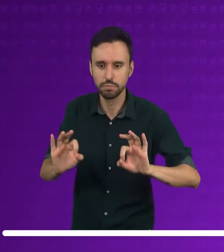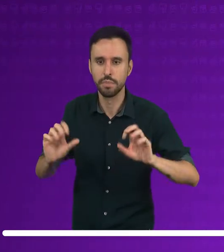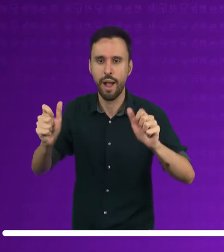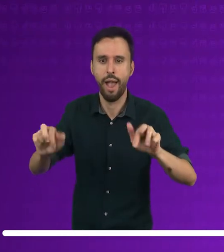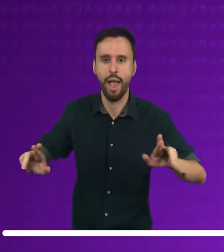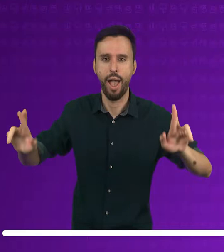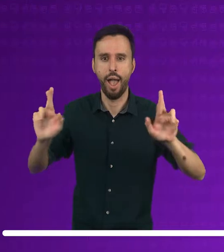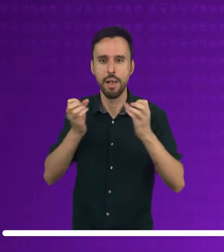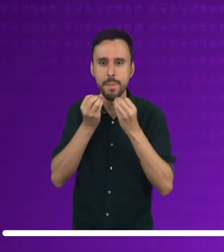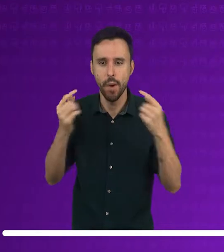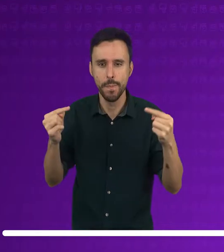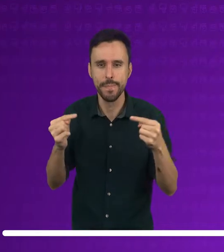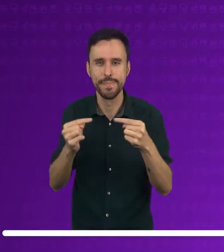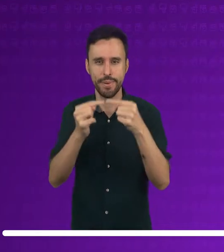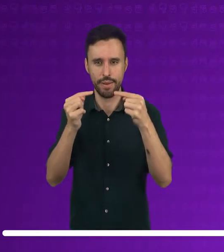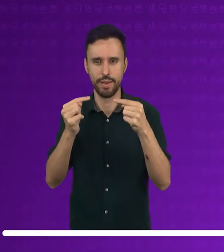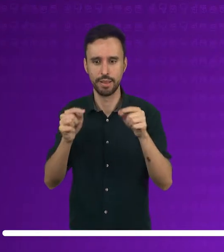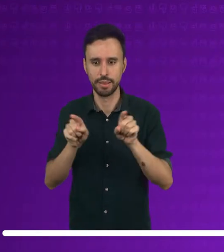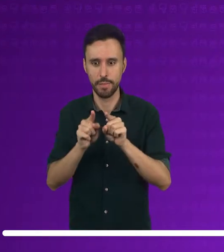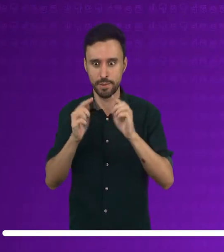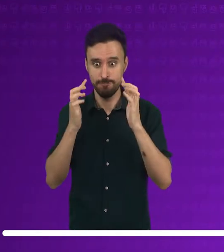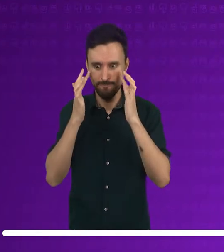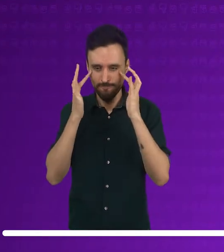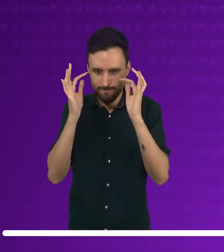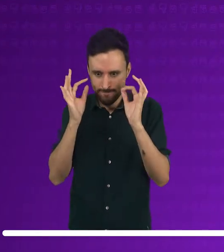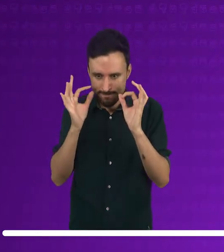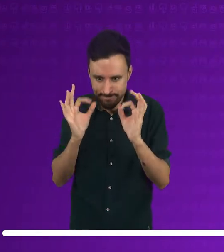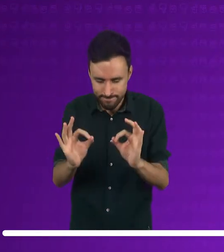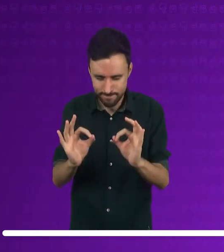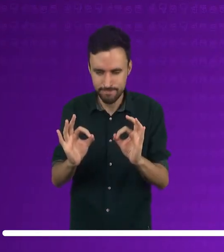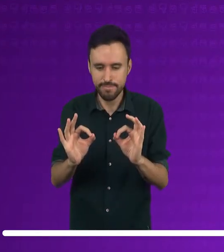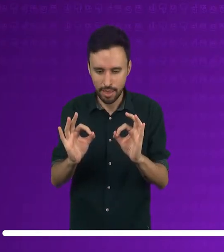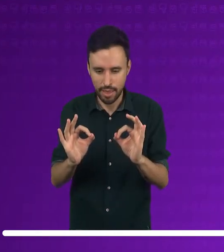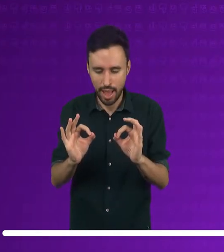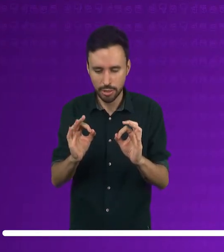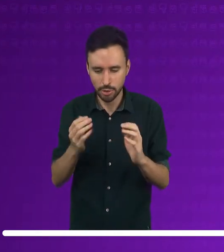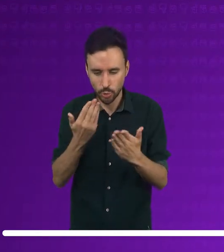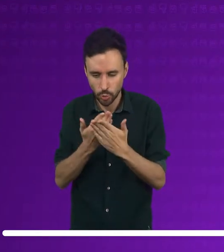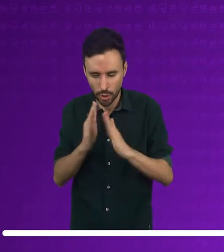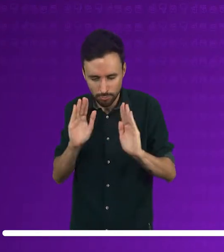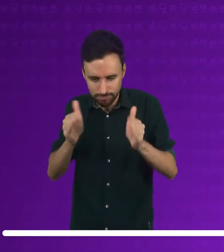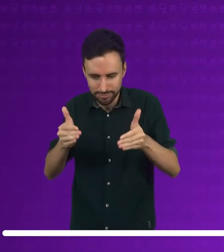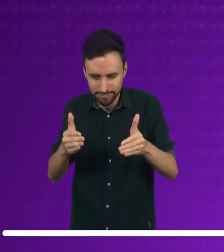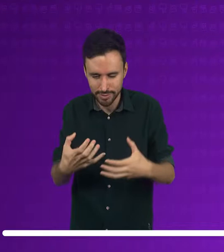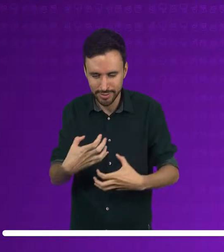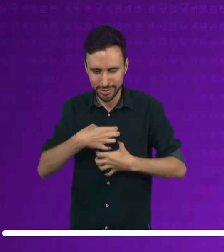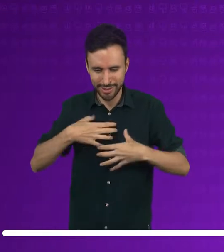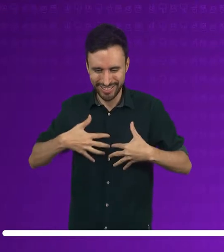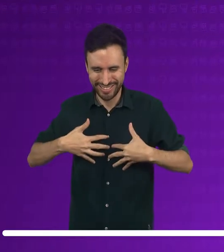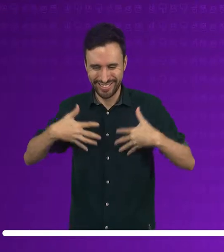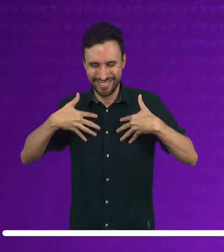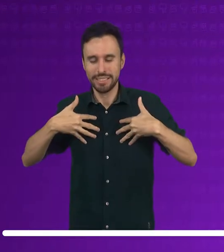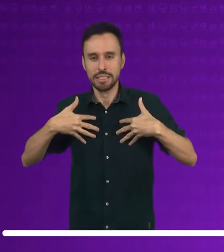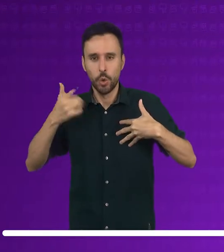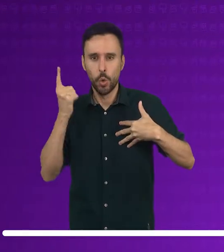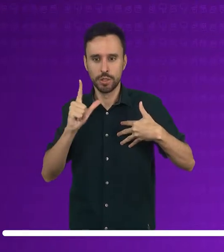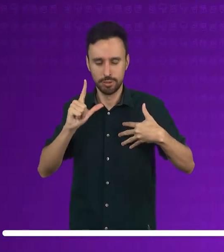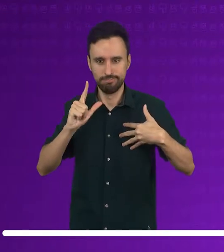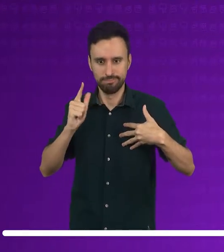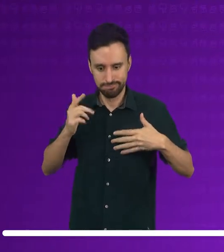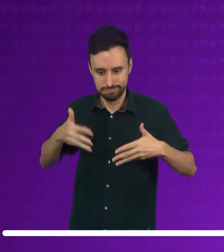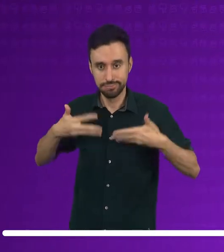próprio, arejado e que ofereça condições de manter a concentração. Dessa forma, estudar será algo prazeroso